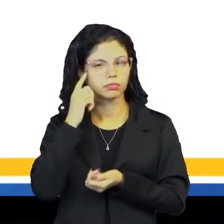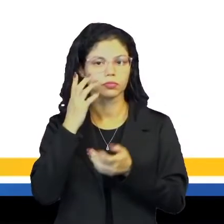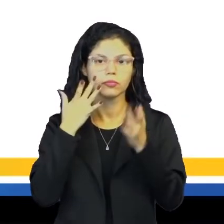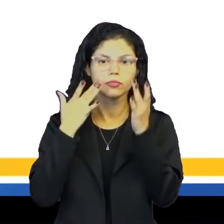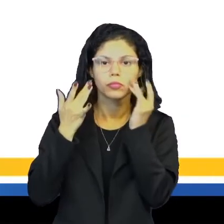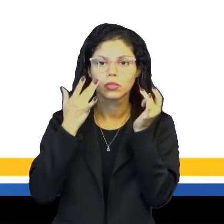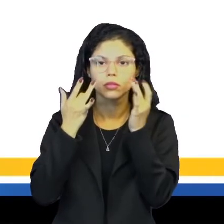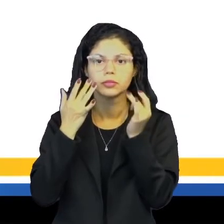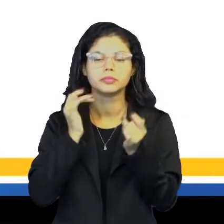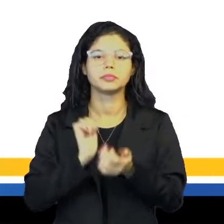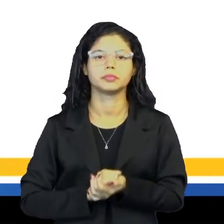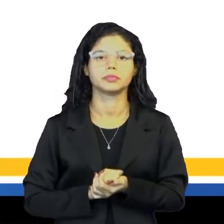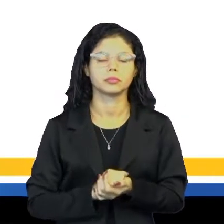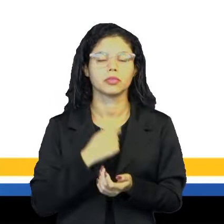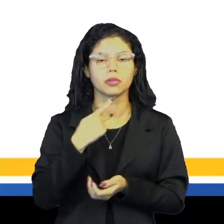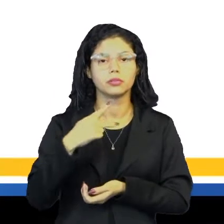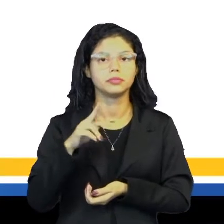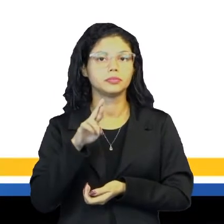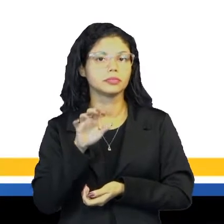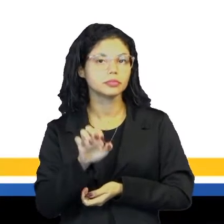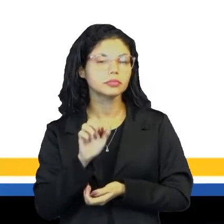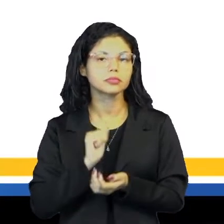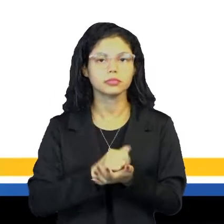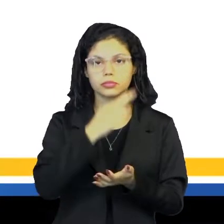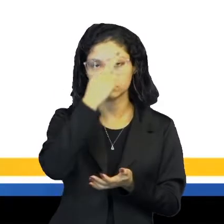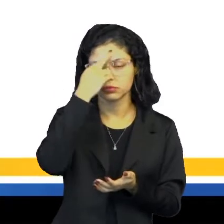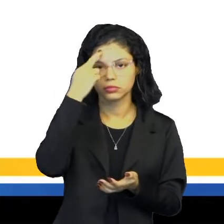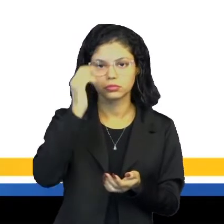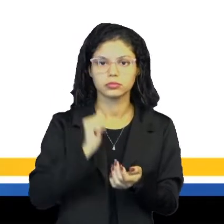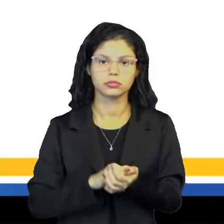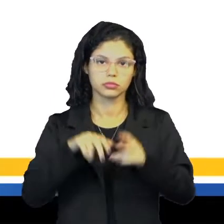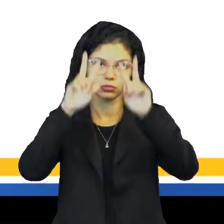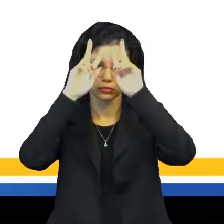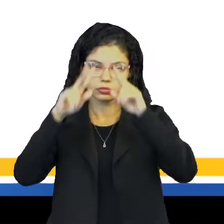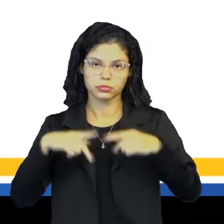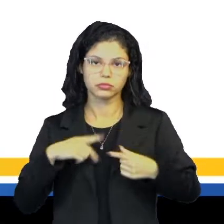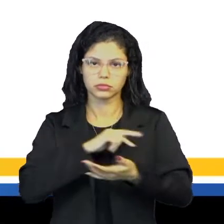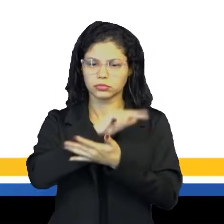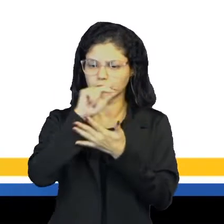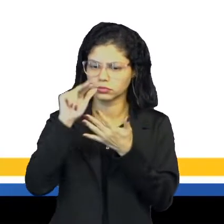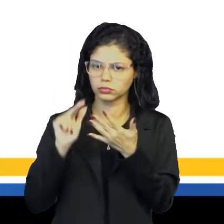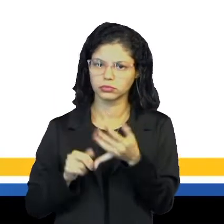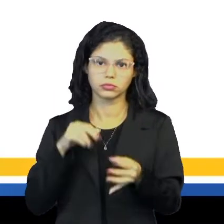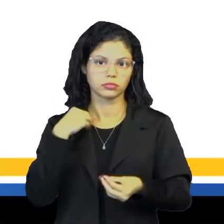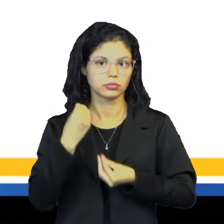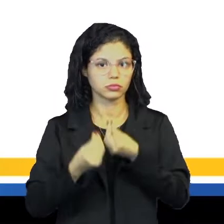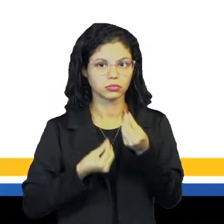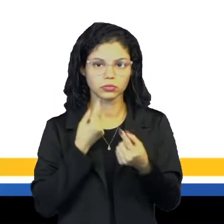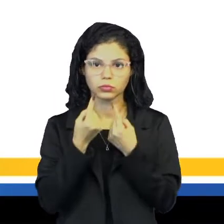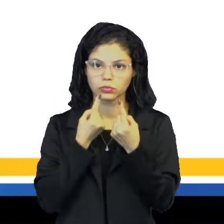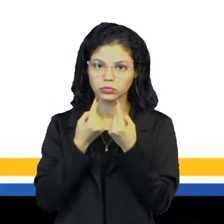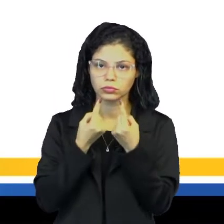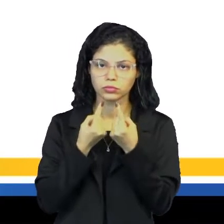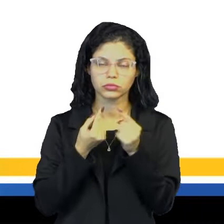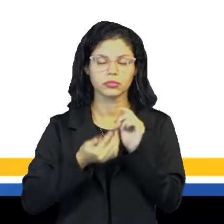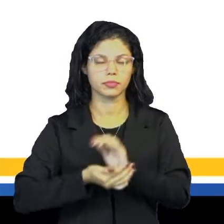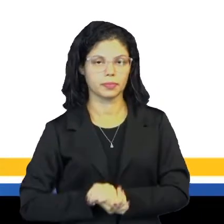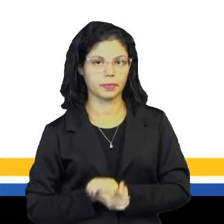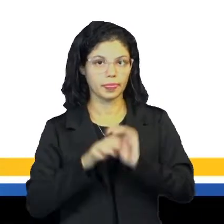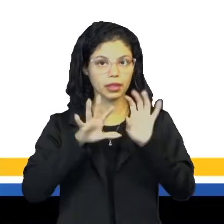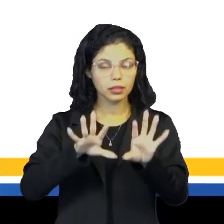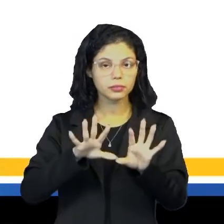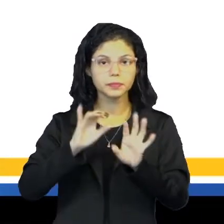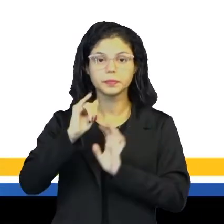verdade? Na pré-história, os seres humanos possuíam maneiras distintas de comunicação, E